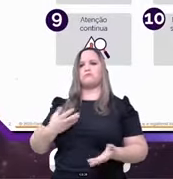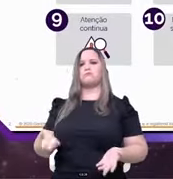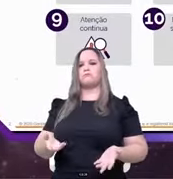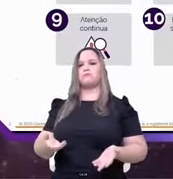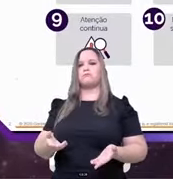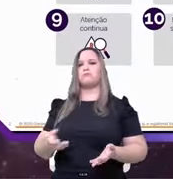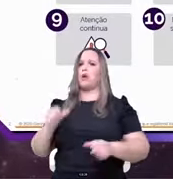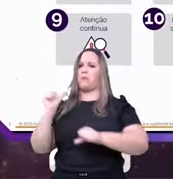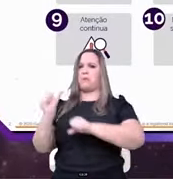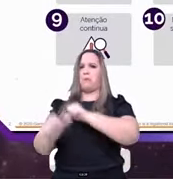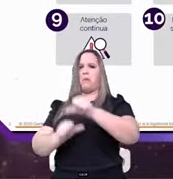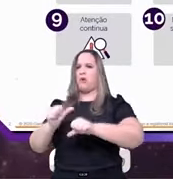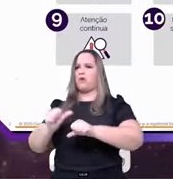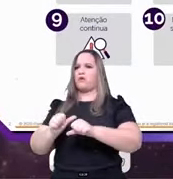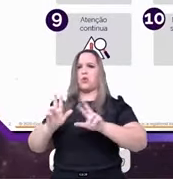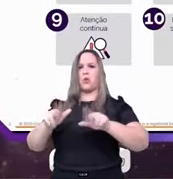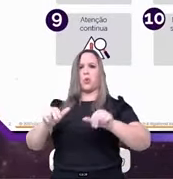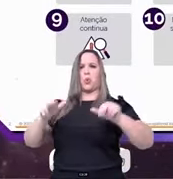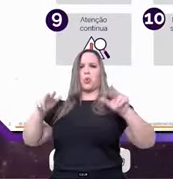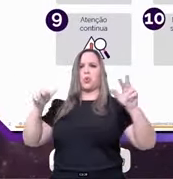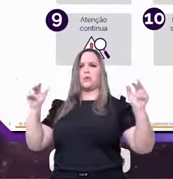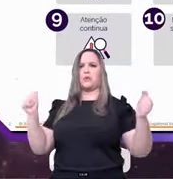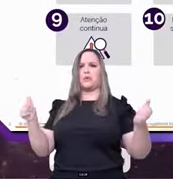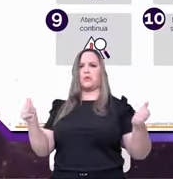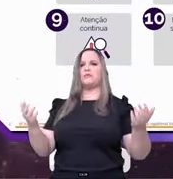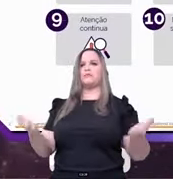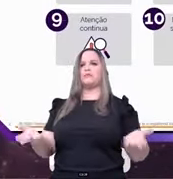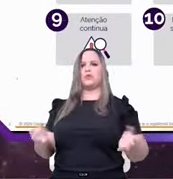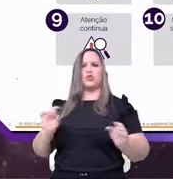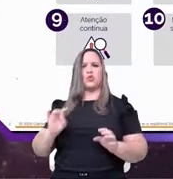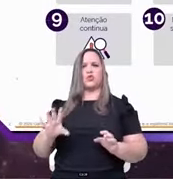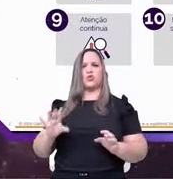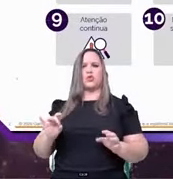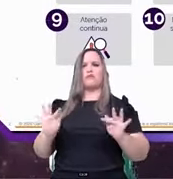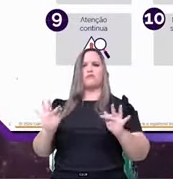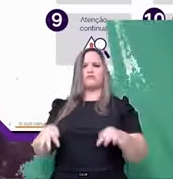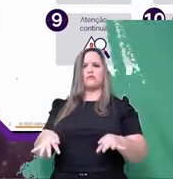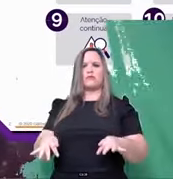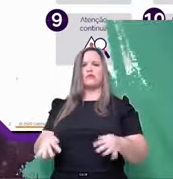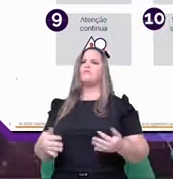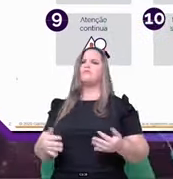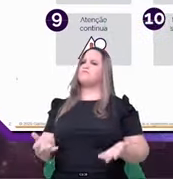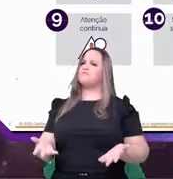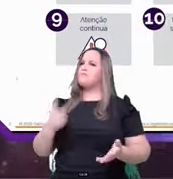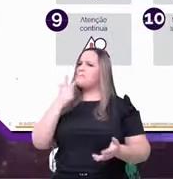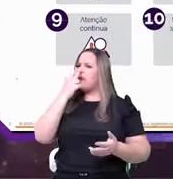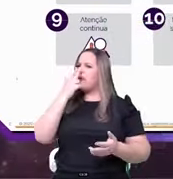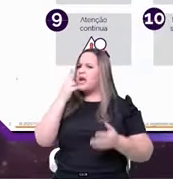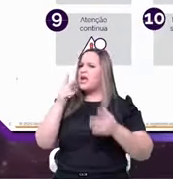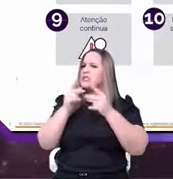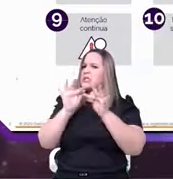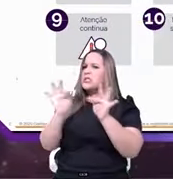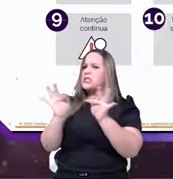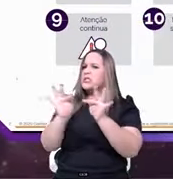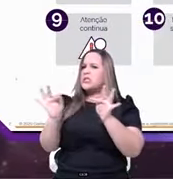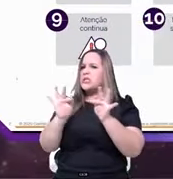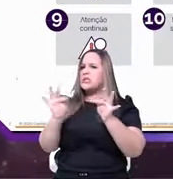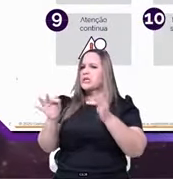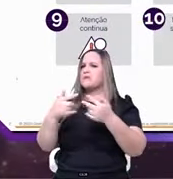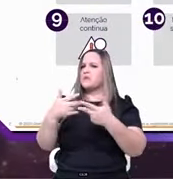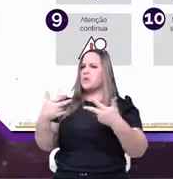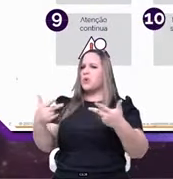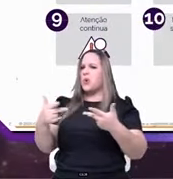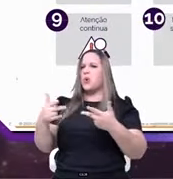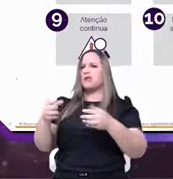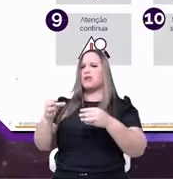E eu entrego só no final. Então, era comum e é comum ainda existir aquele modelo